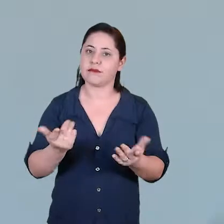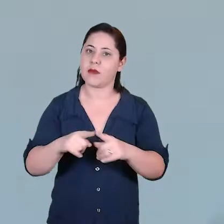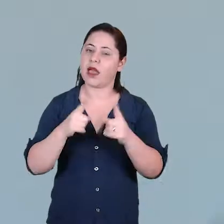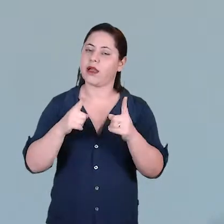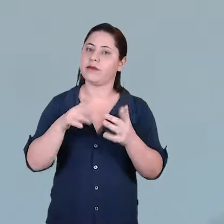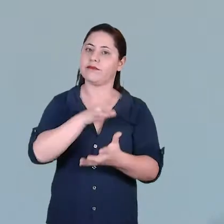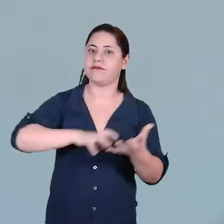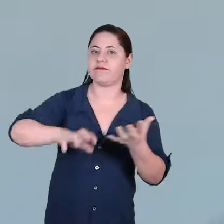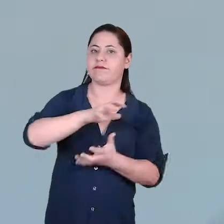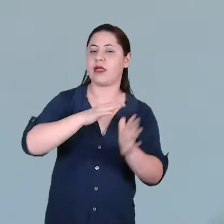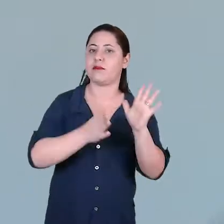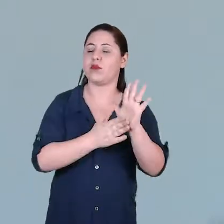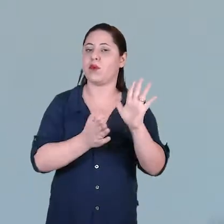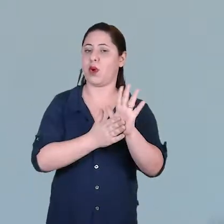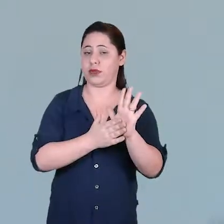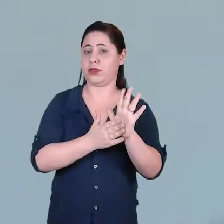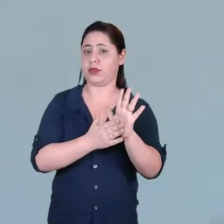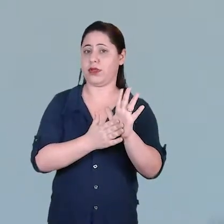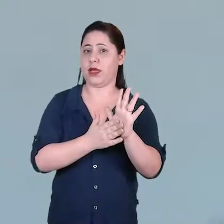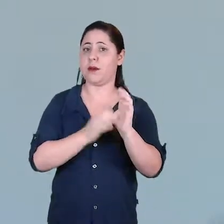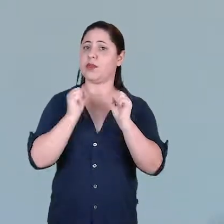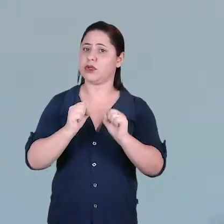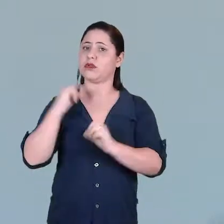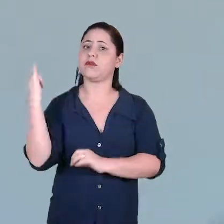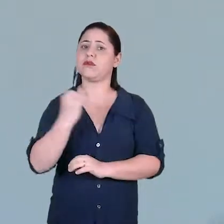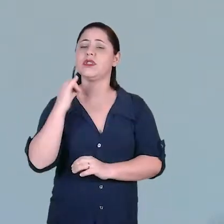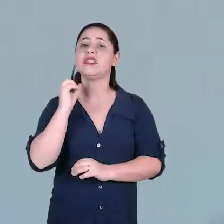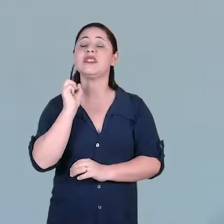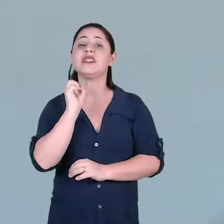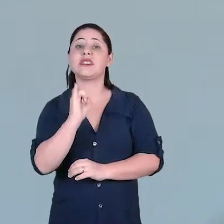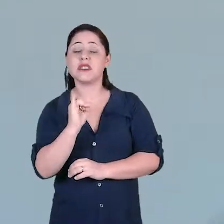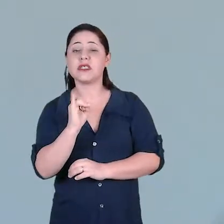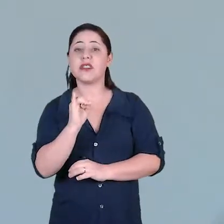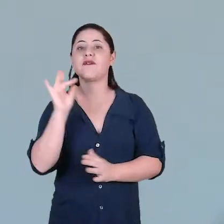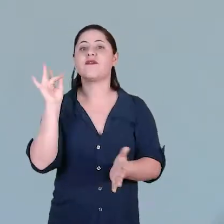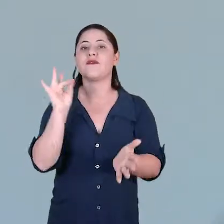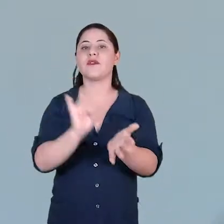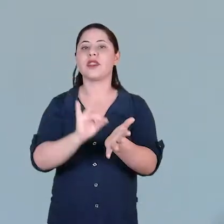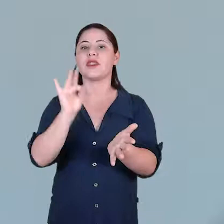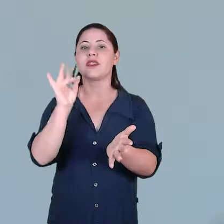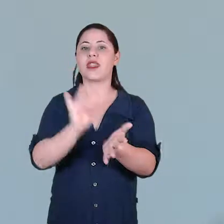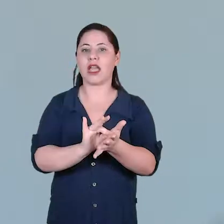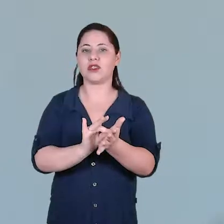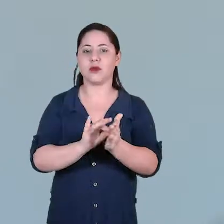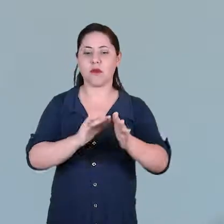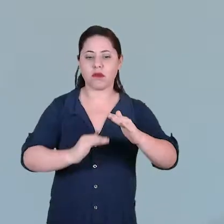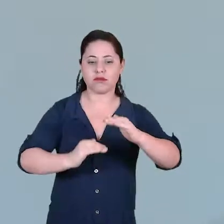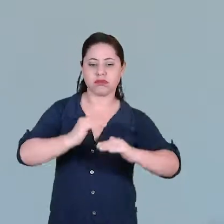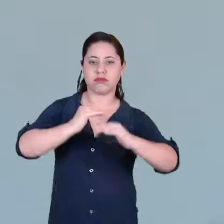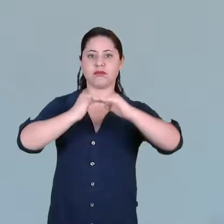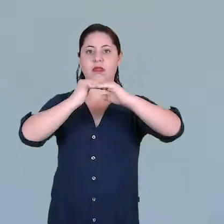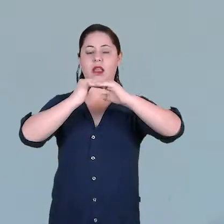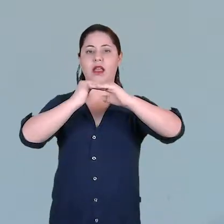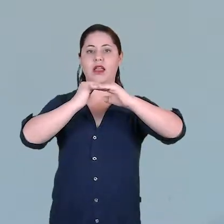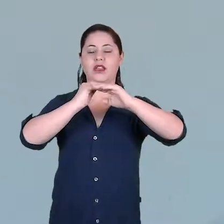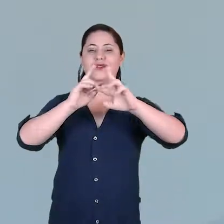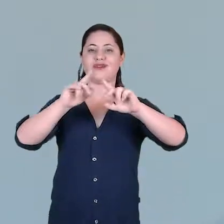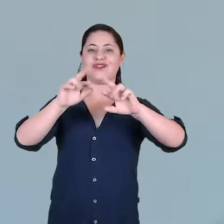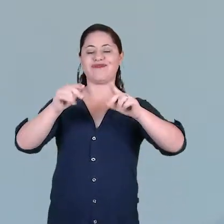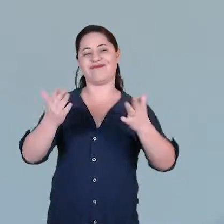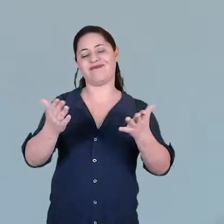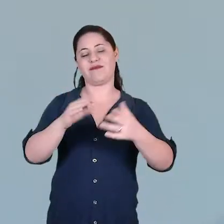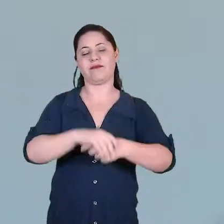Previdência, ela poderia ser importante se ela viesse realmente para amparar as desigualdades. Um exemplo que eu vou